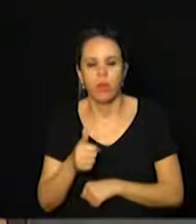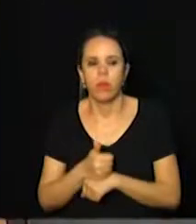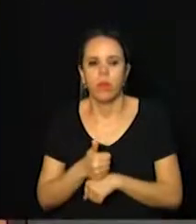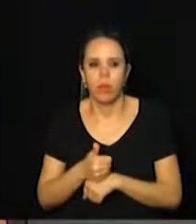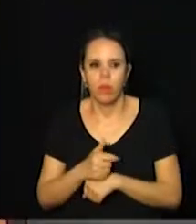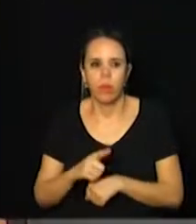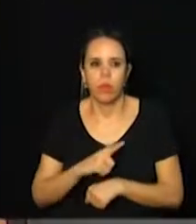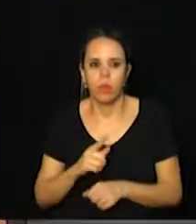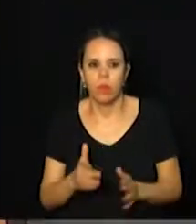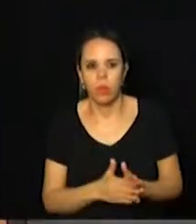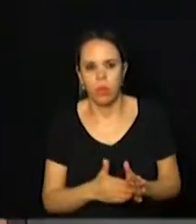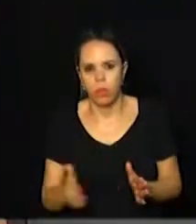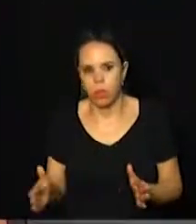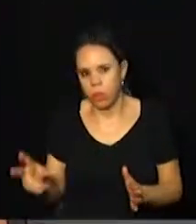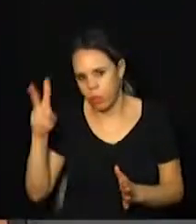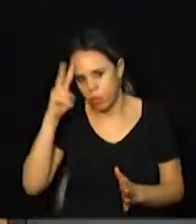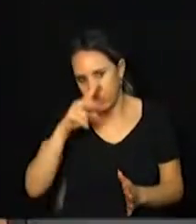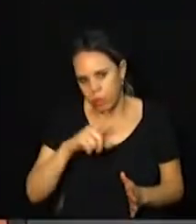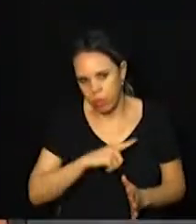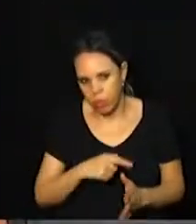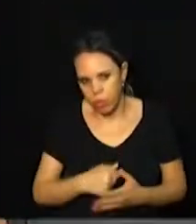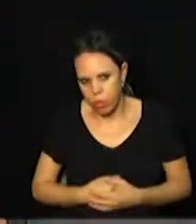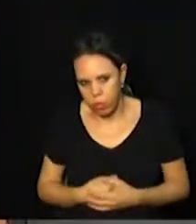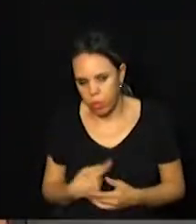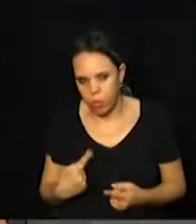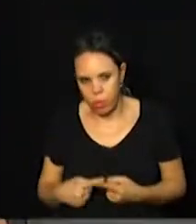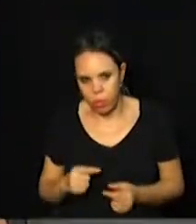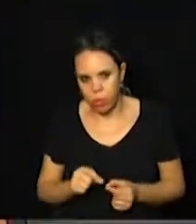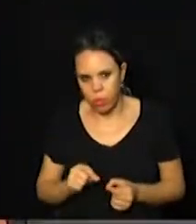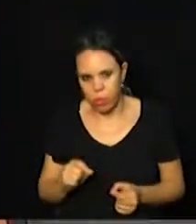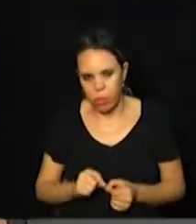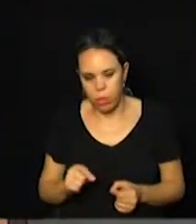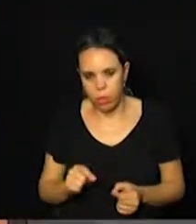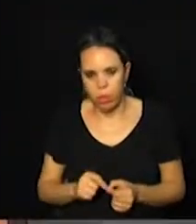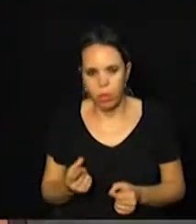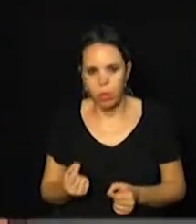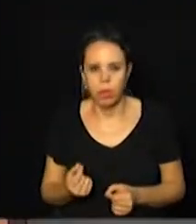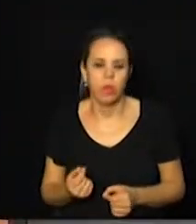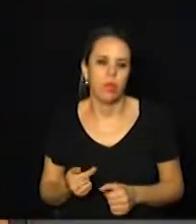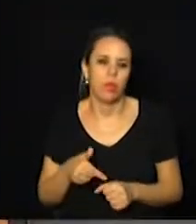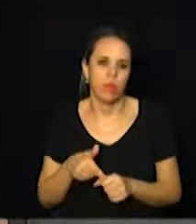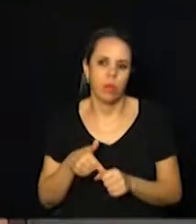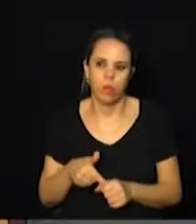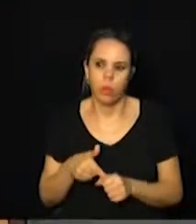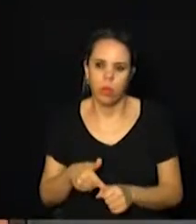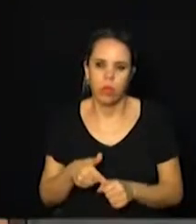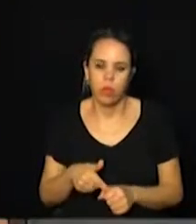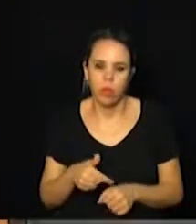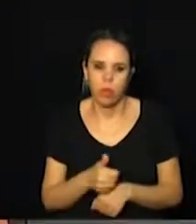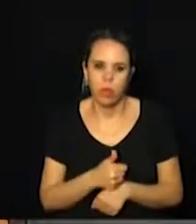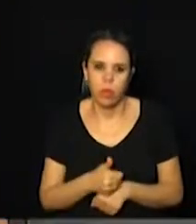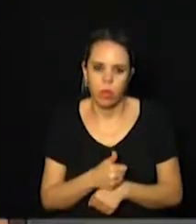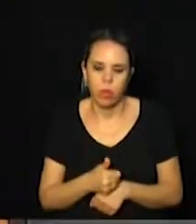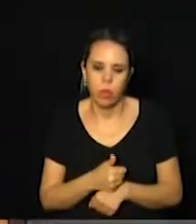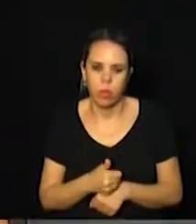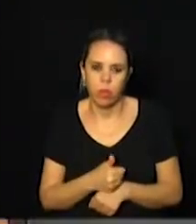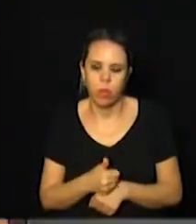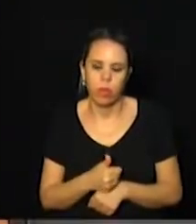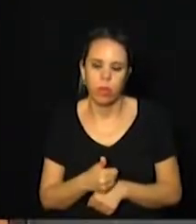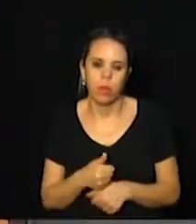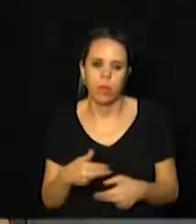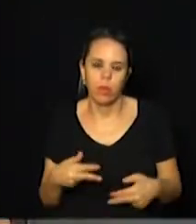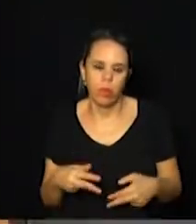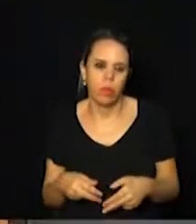categoria ao longo da história ter porque fazia circular lá na bomba ou trabalhador o expositor